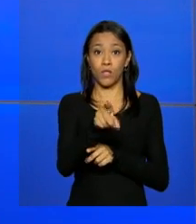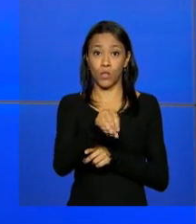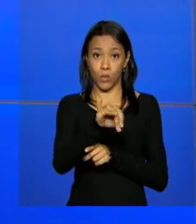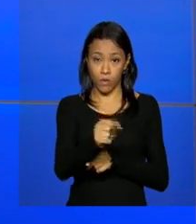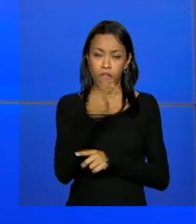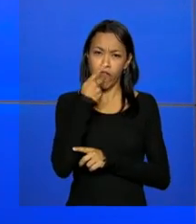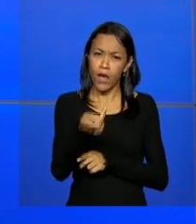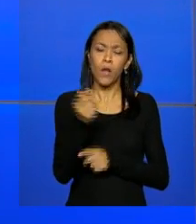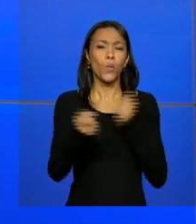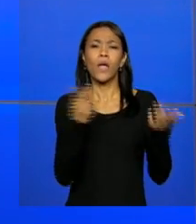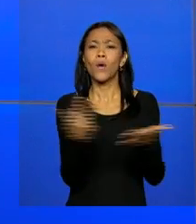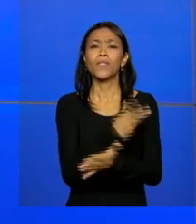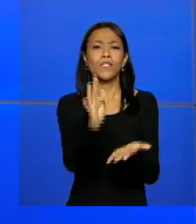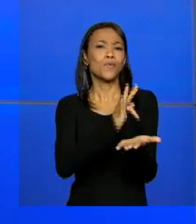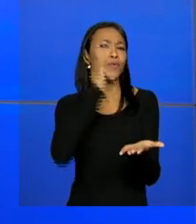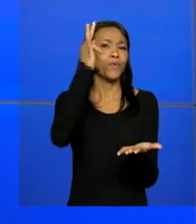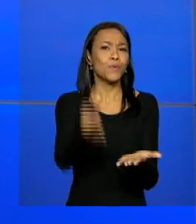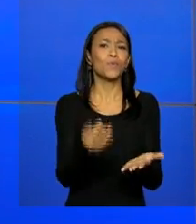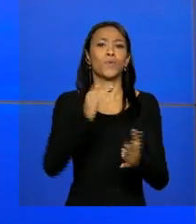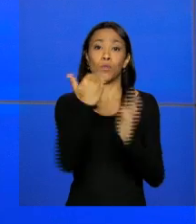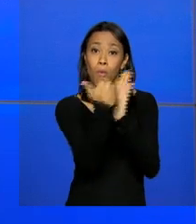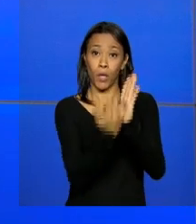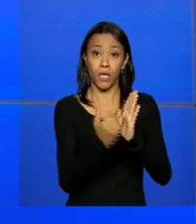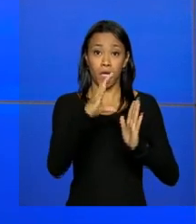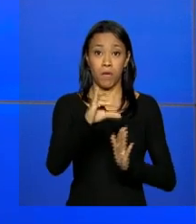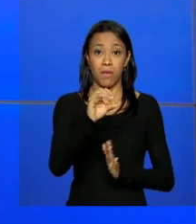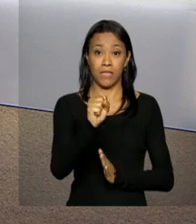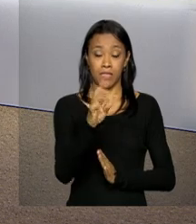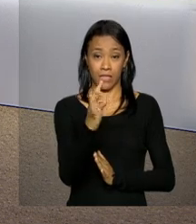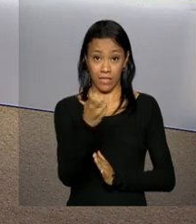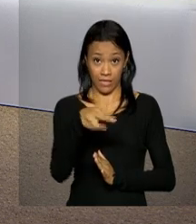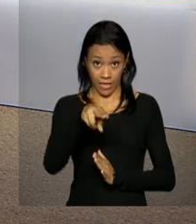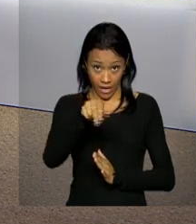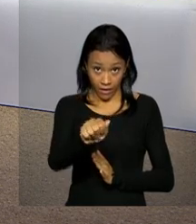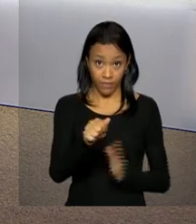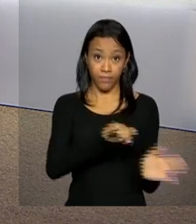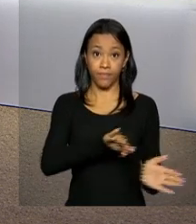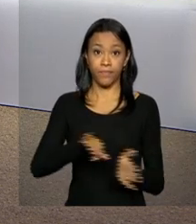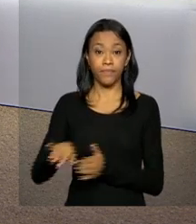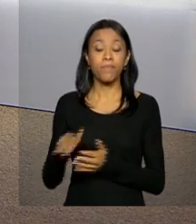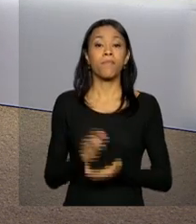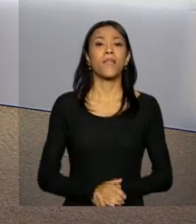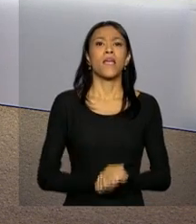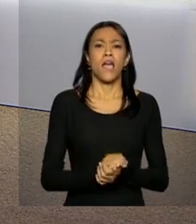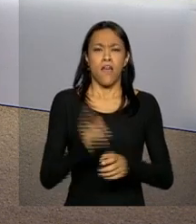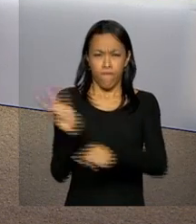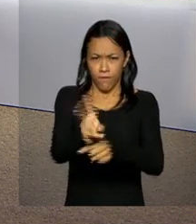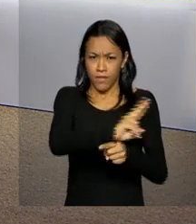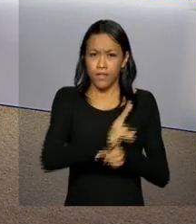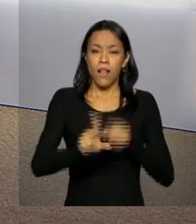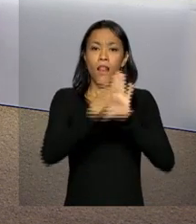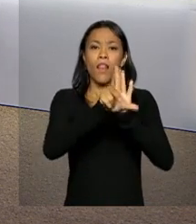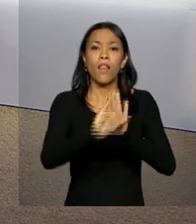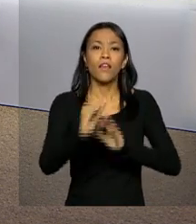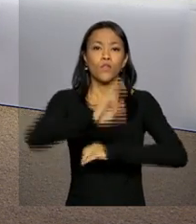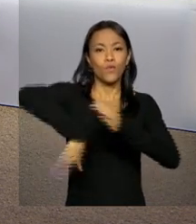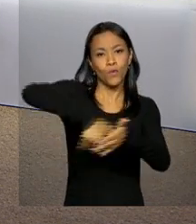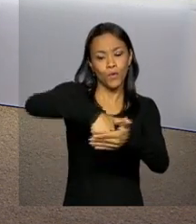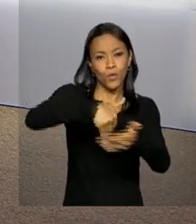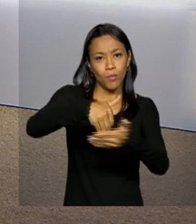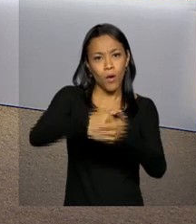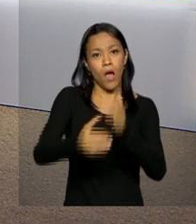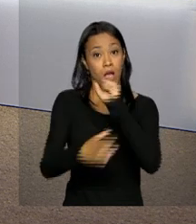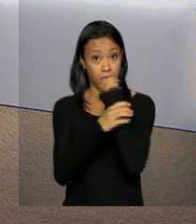perspectivas do programa cisternas para 2016 fiscalizar a lei do futebol para garantir a